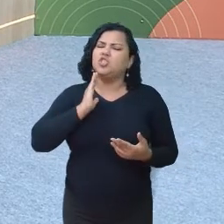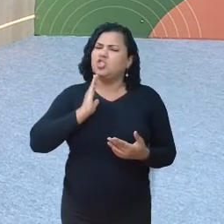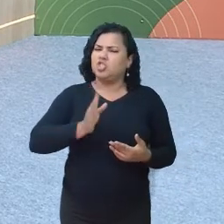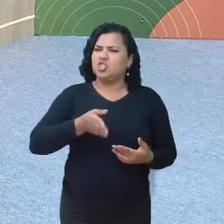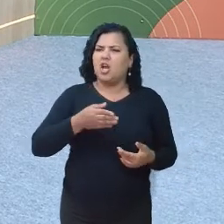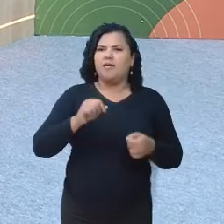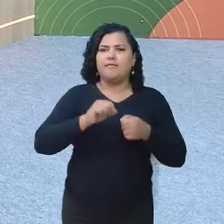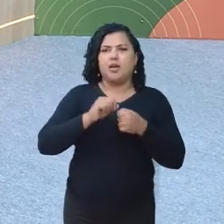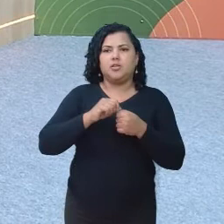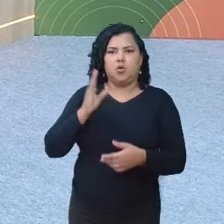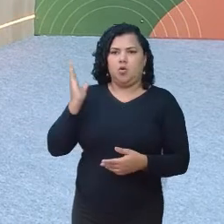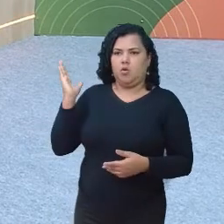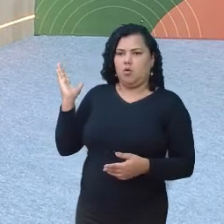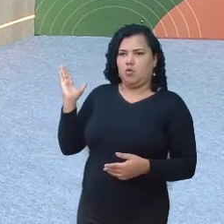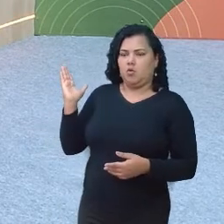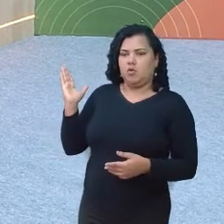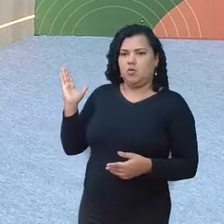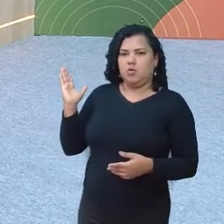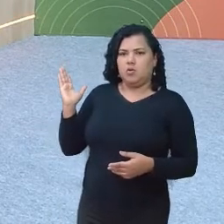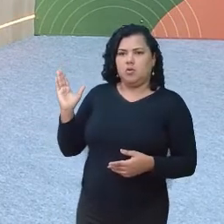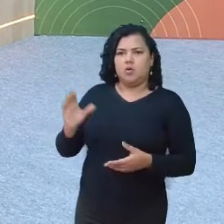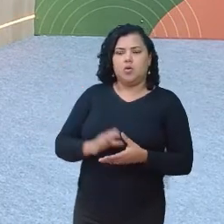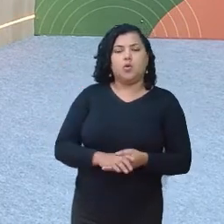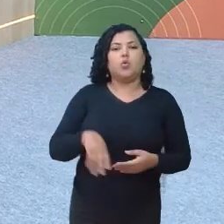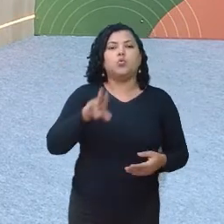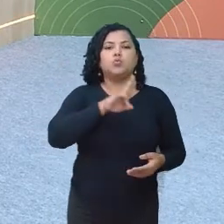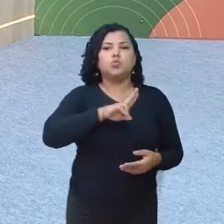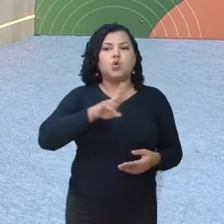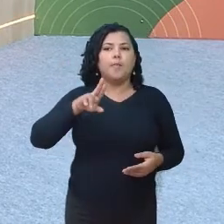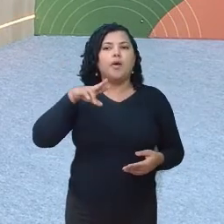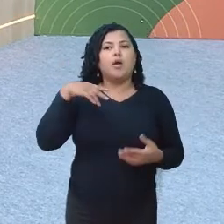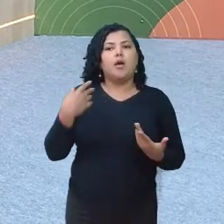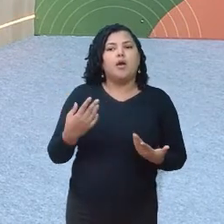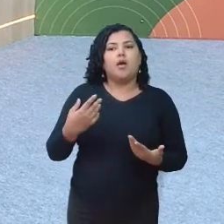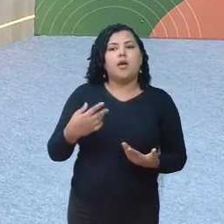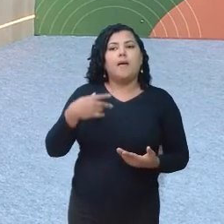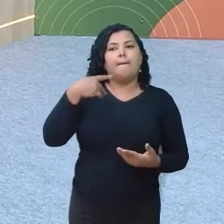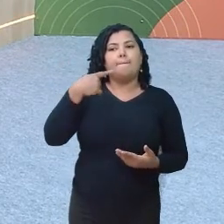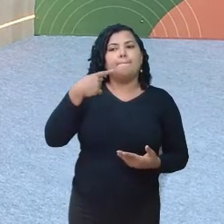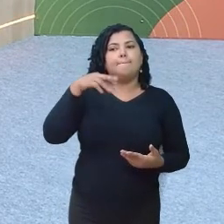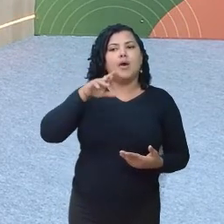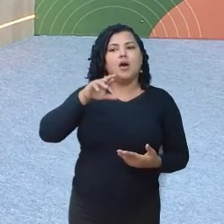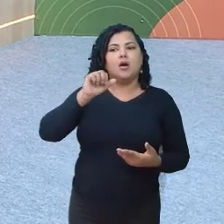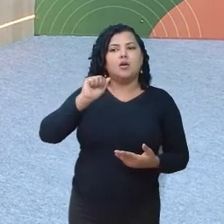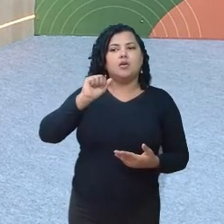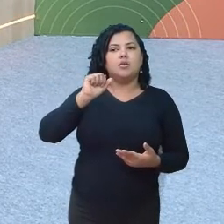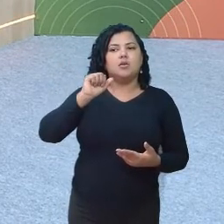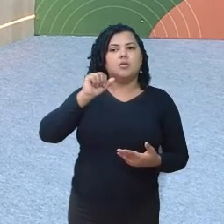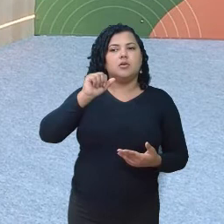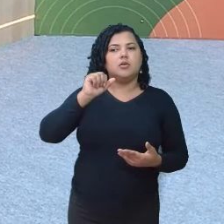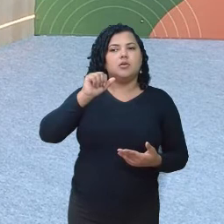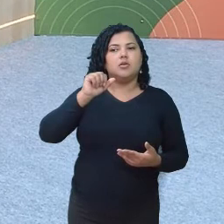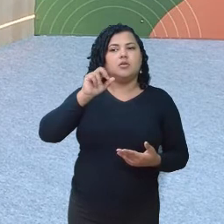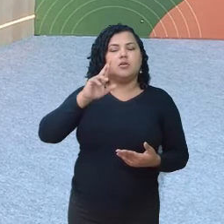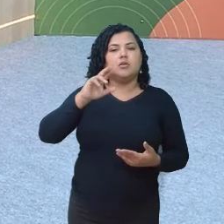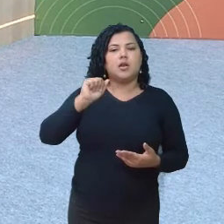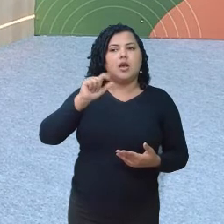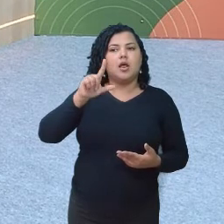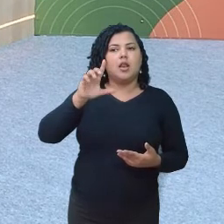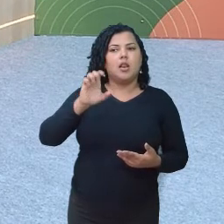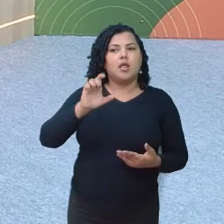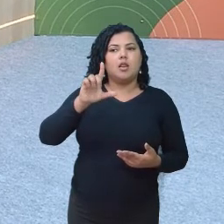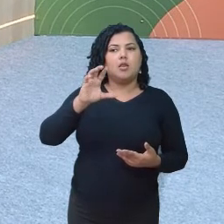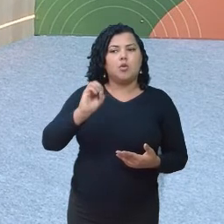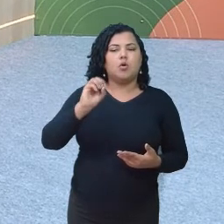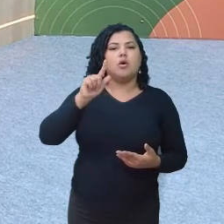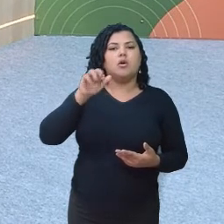geralmente faz, que a gente chama na matemática de paralelogramo prototípico, ou seja, quando a gente fala de paralelogramo, na sua